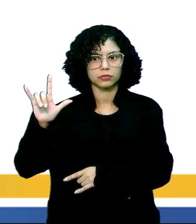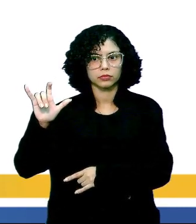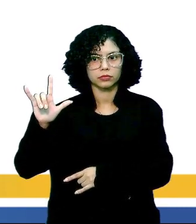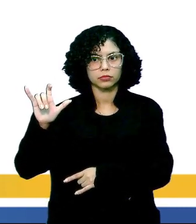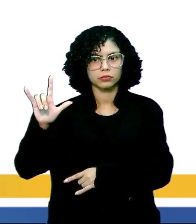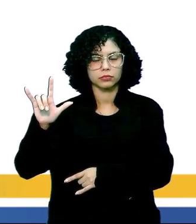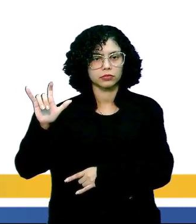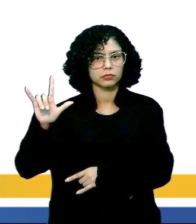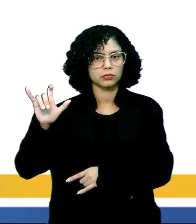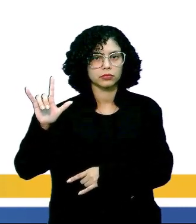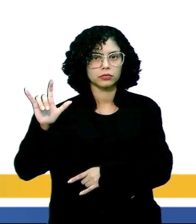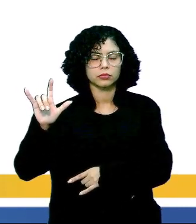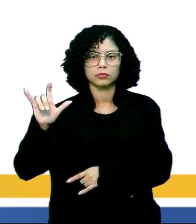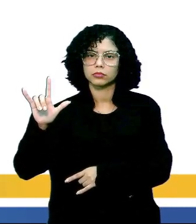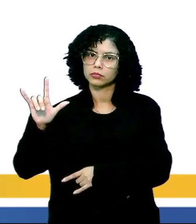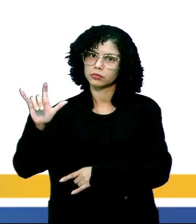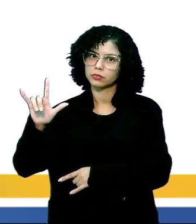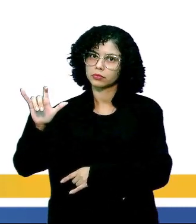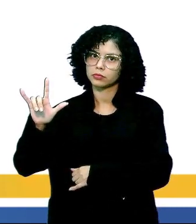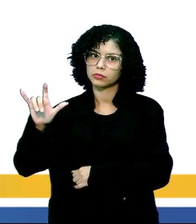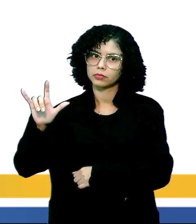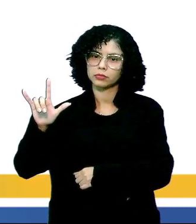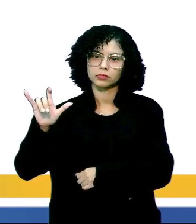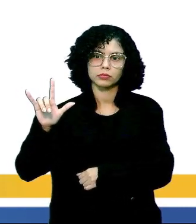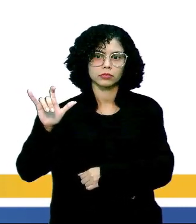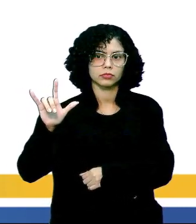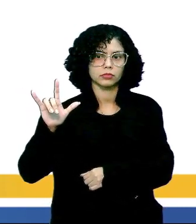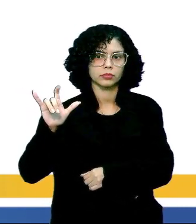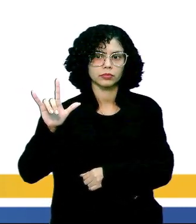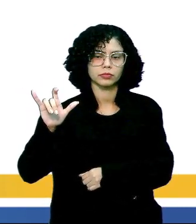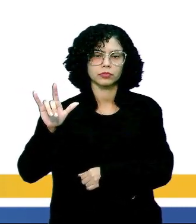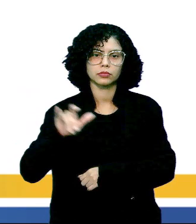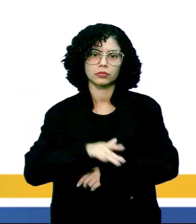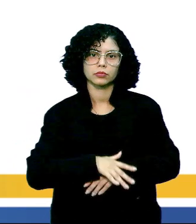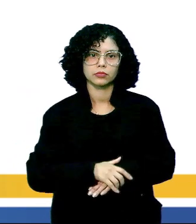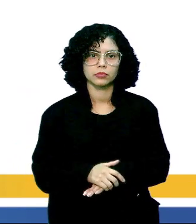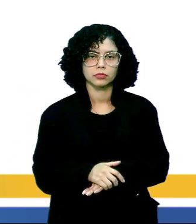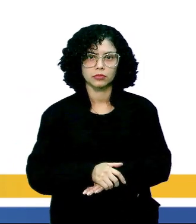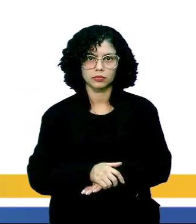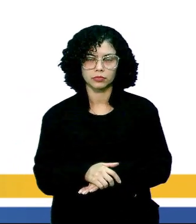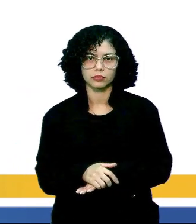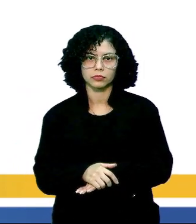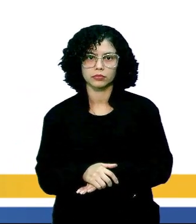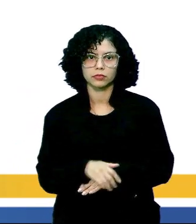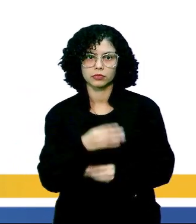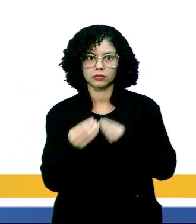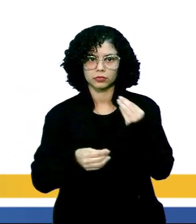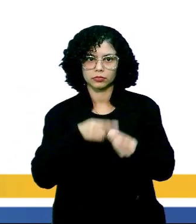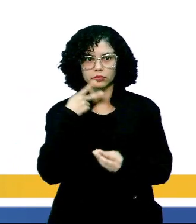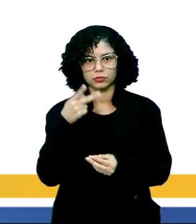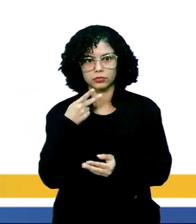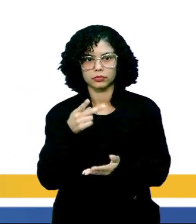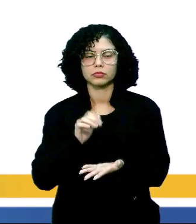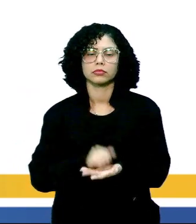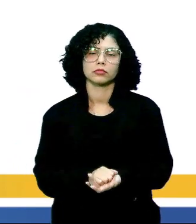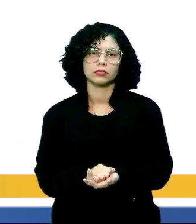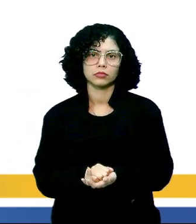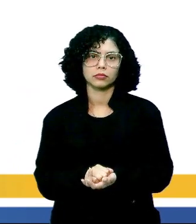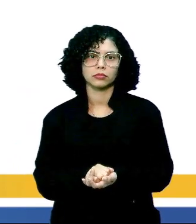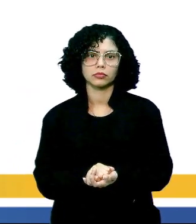social, creio que vocês devem conhecer, que é o Instagram, ou Instagram, como as pessoas